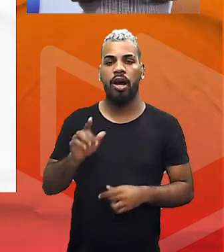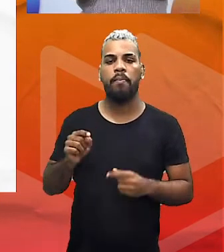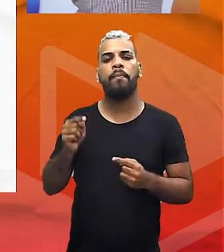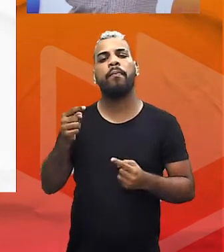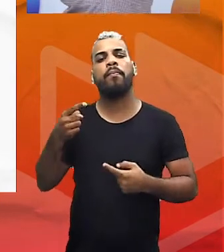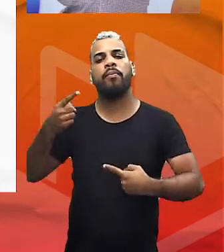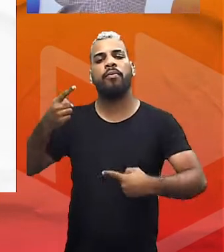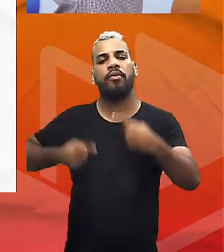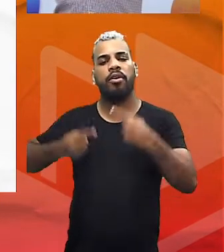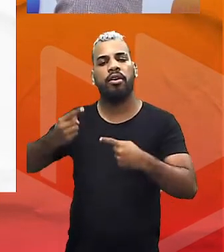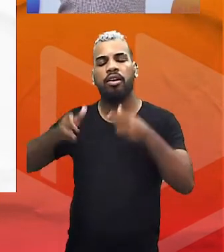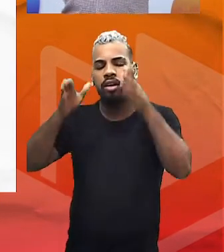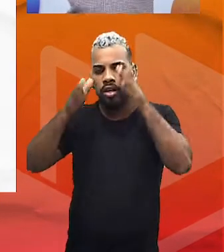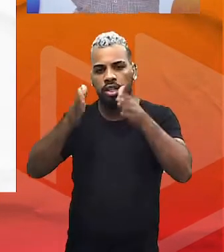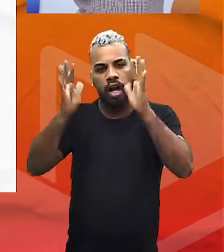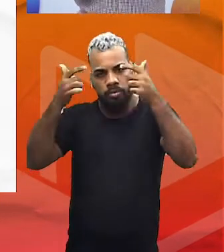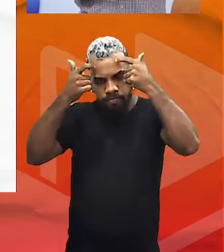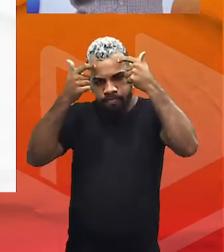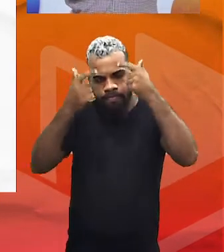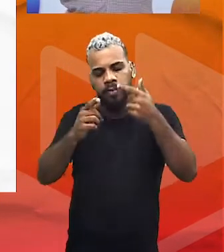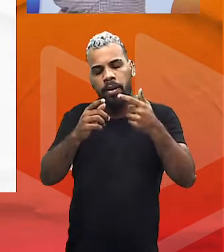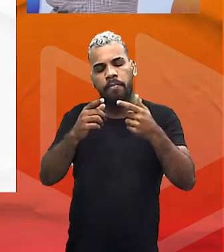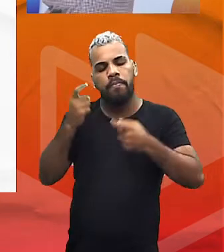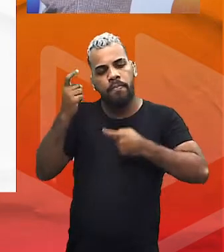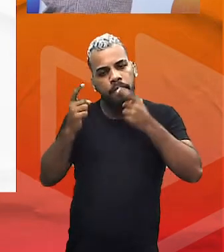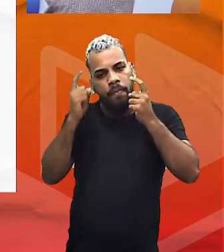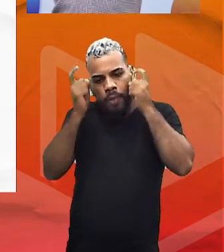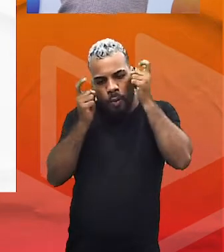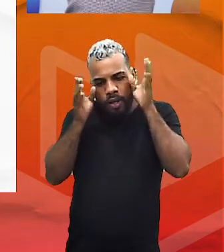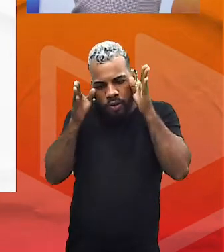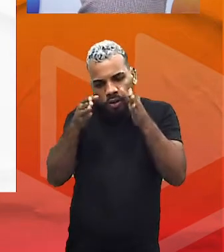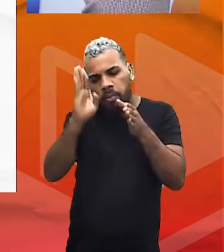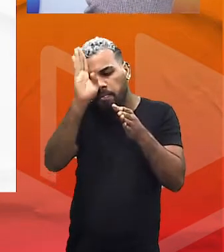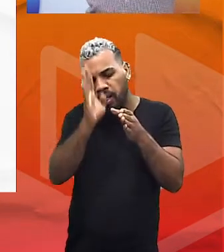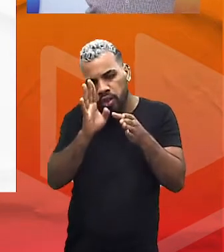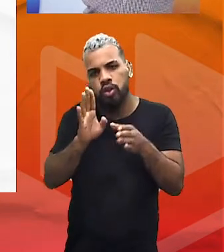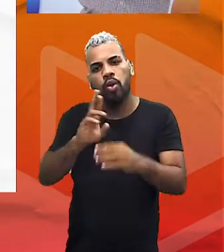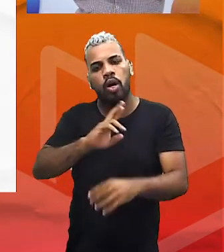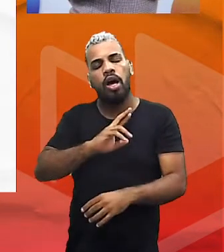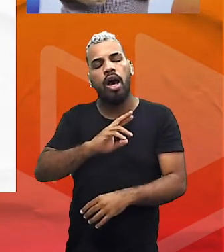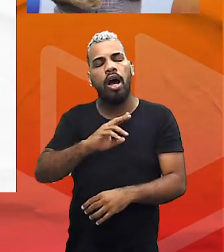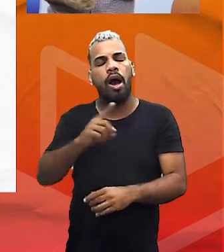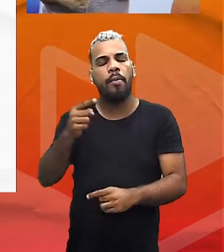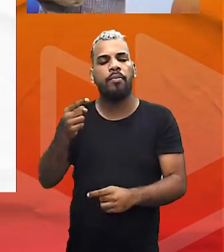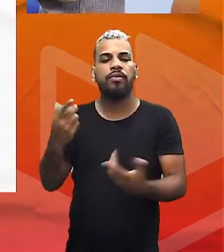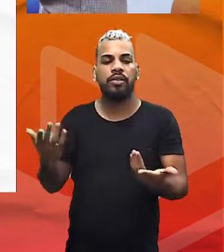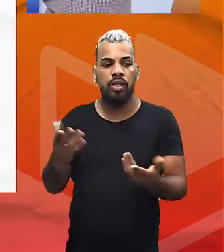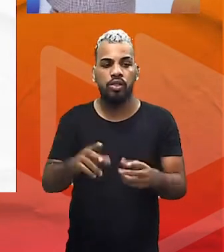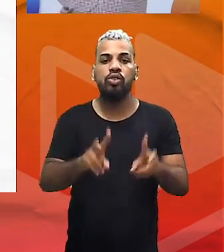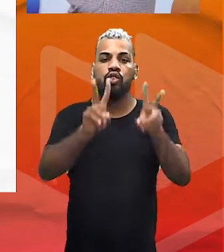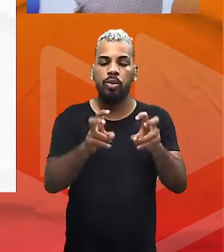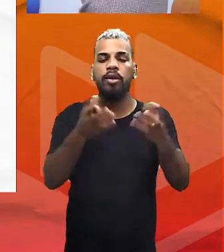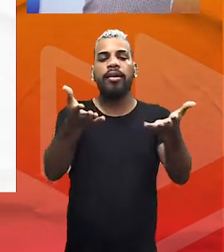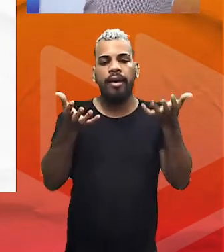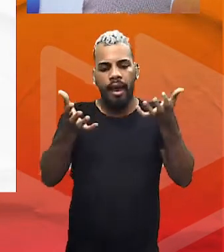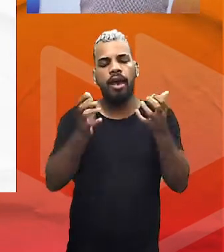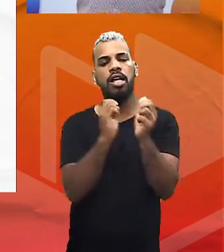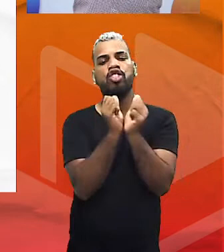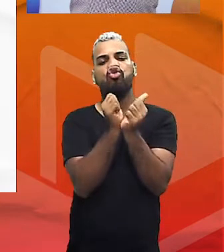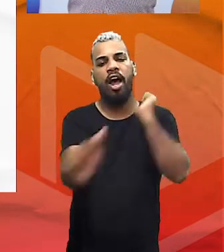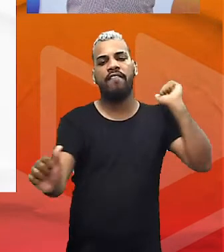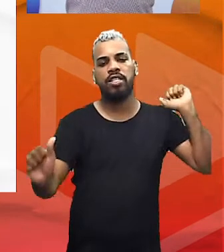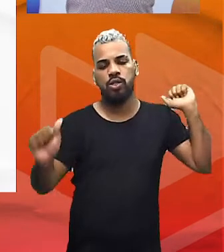geração preocupada com a proclamação da República, preocupada com a abolição da escravatura,